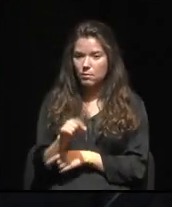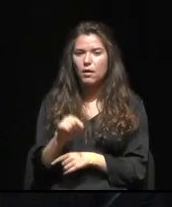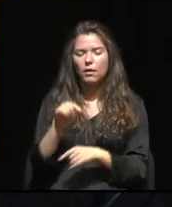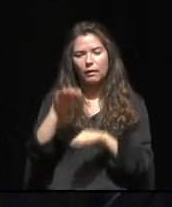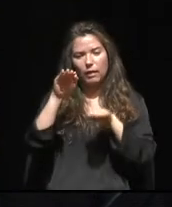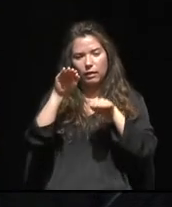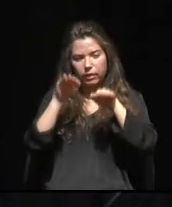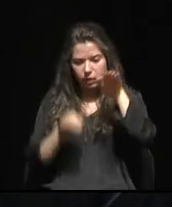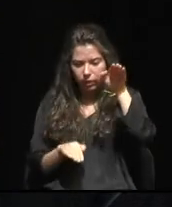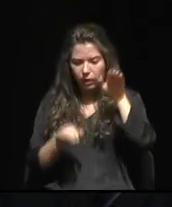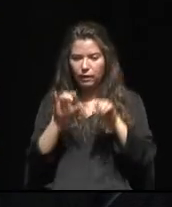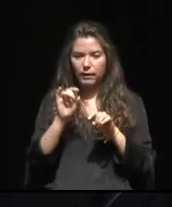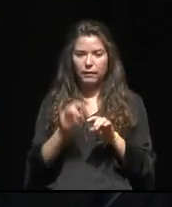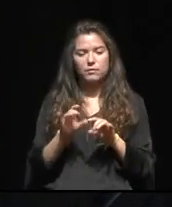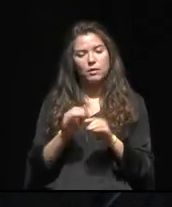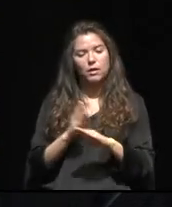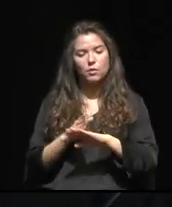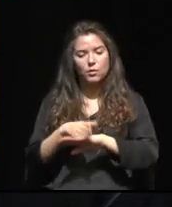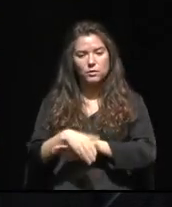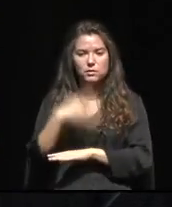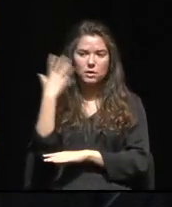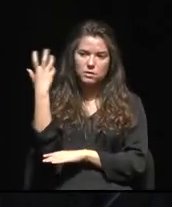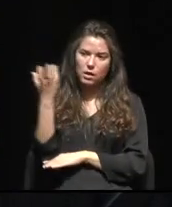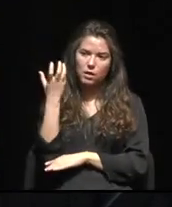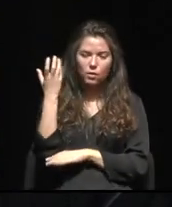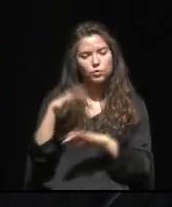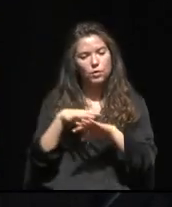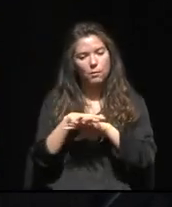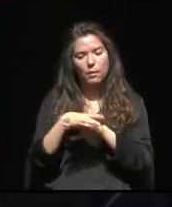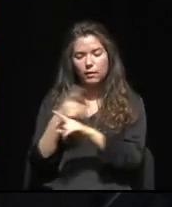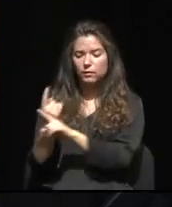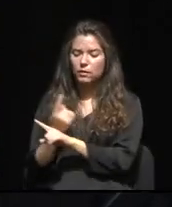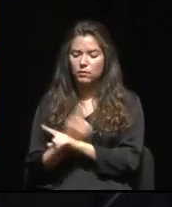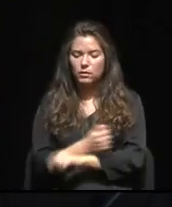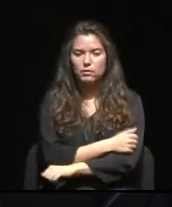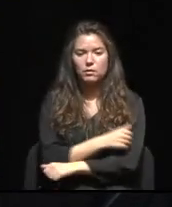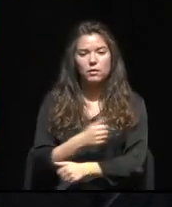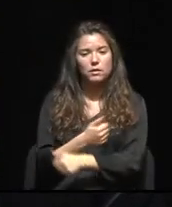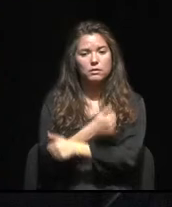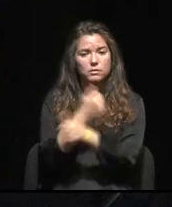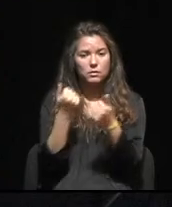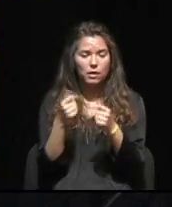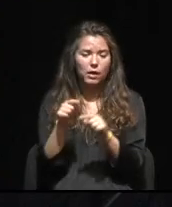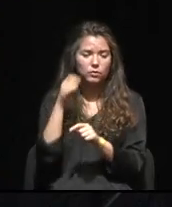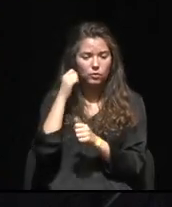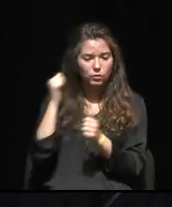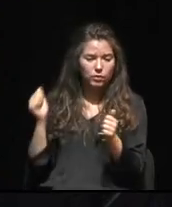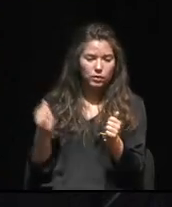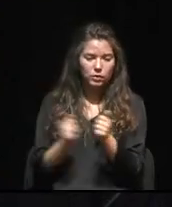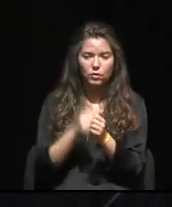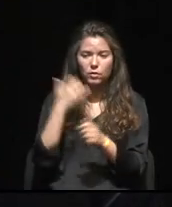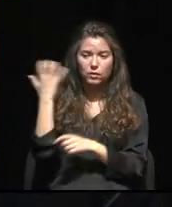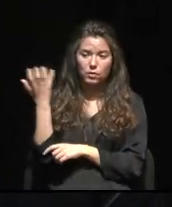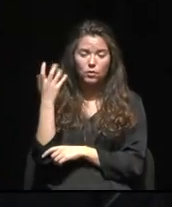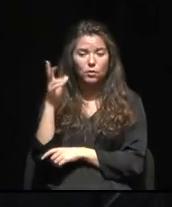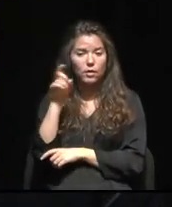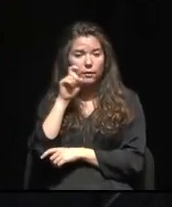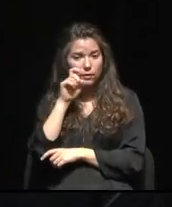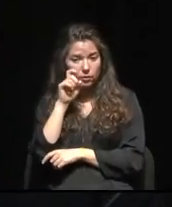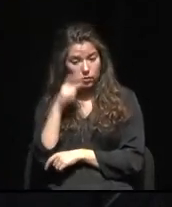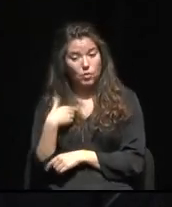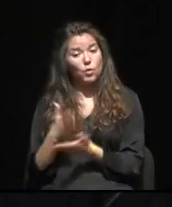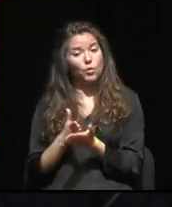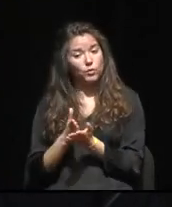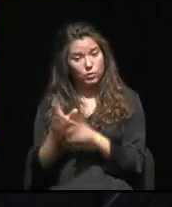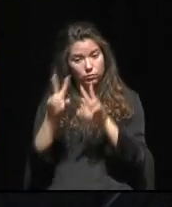assimetrias existentes no acesso à cultura entre diferentes bairros da cidade tendo o senhor vereador da cultura defendido continua